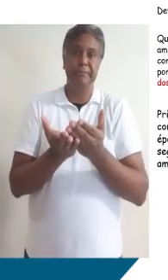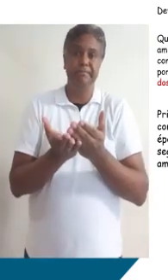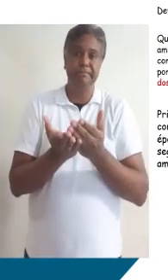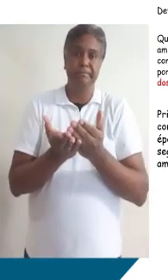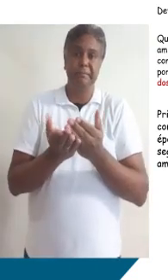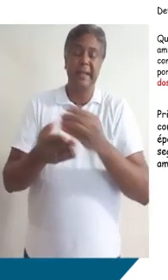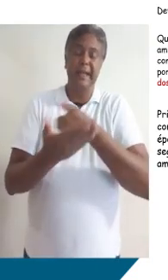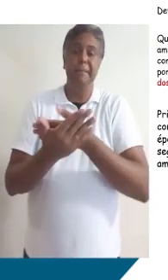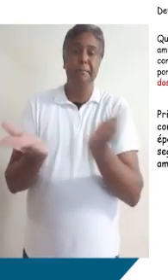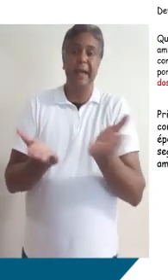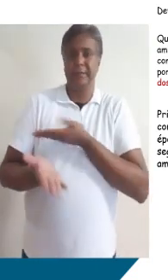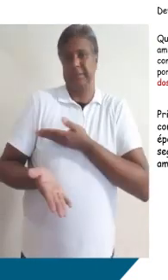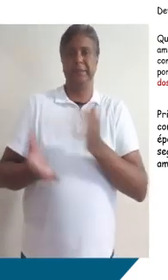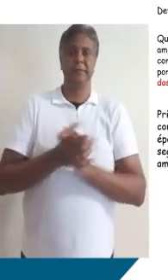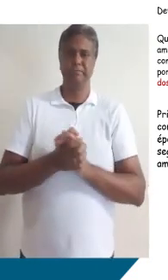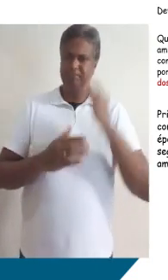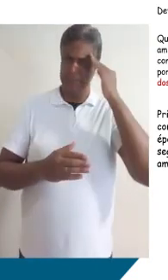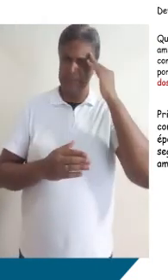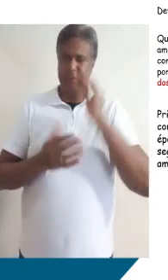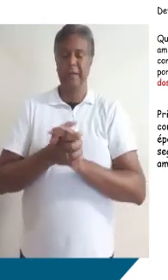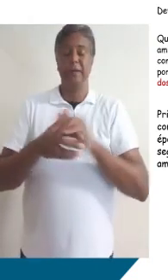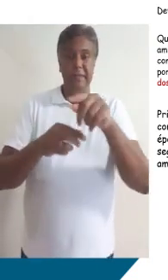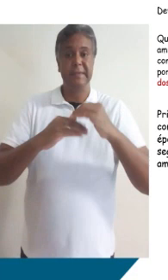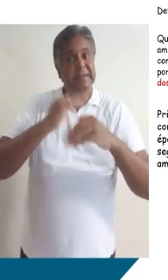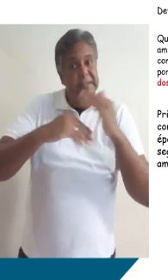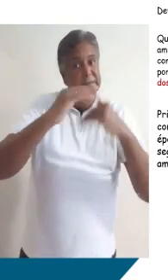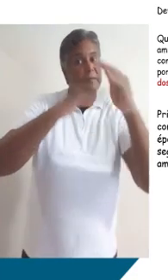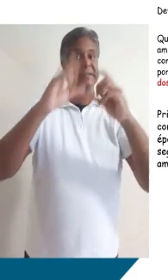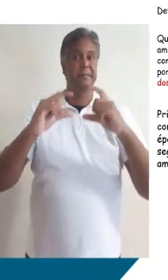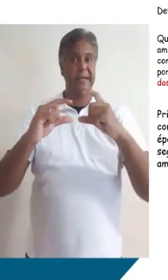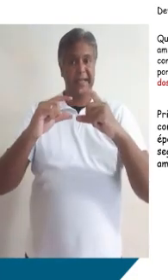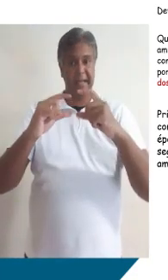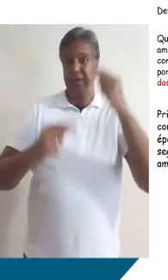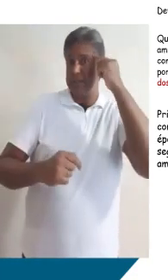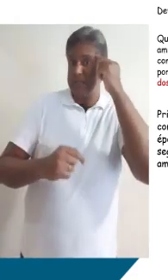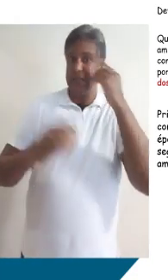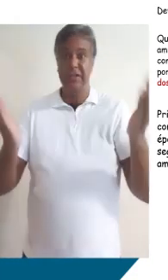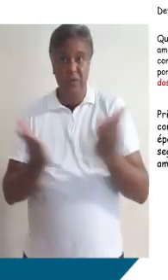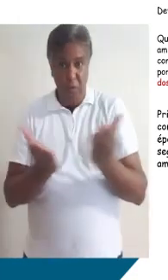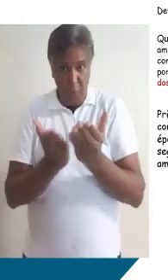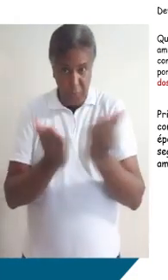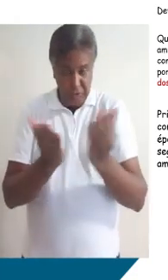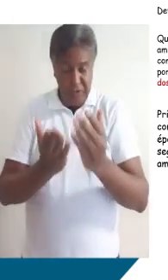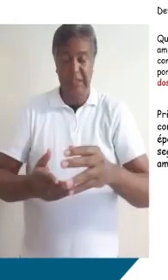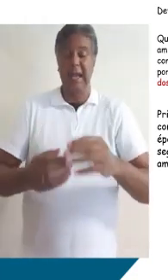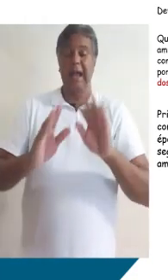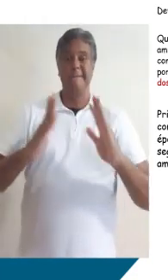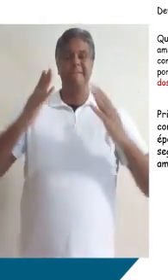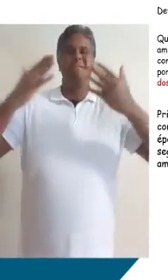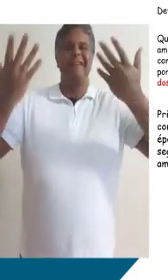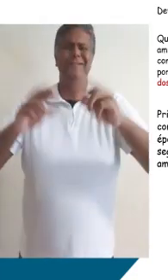sociabilidade. Basicamente, o que o parágrafo desenvolveu foi a ideia de que hoje as festas acabam mais tarde que as de